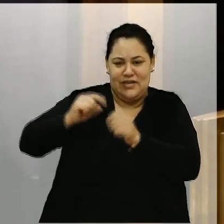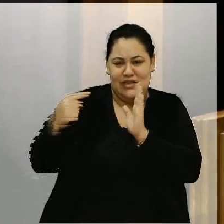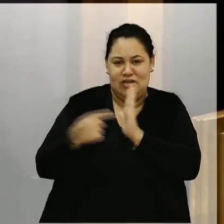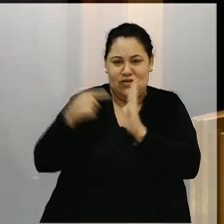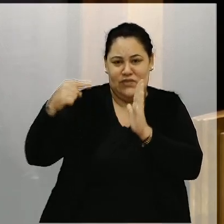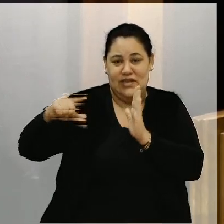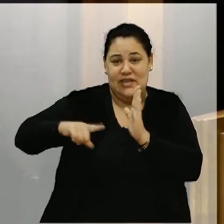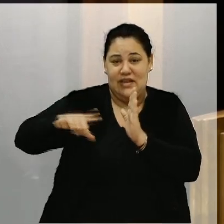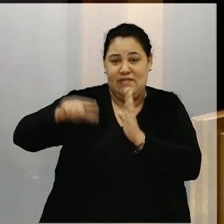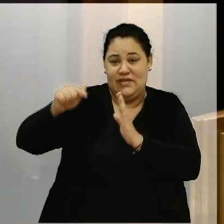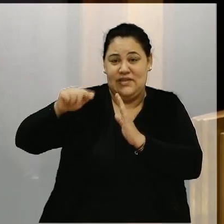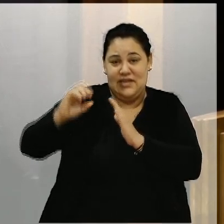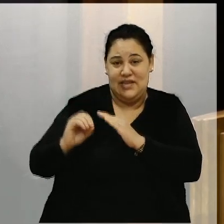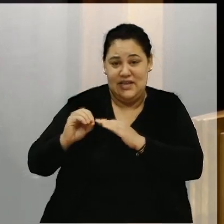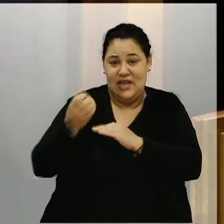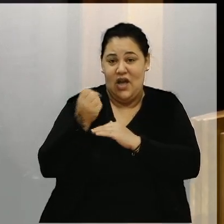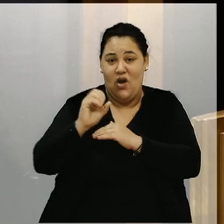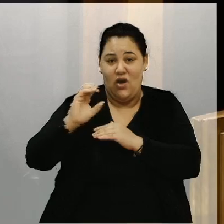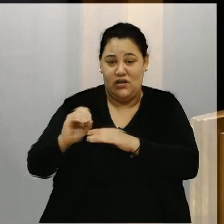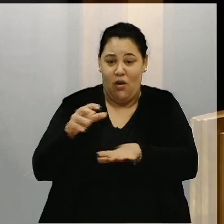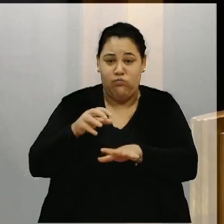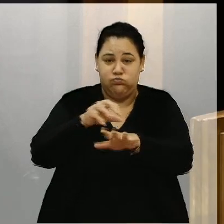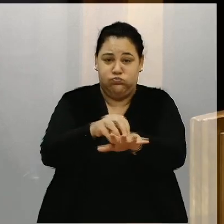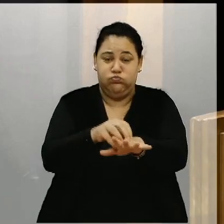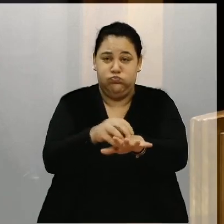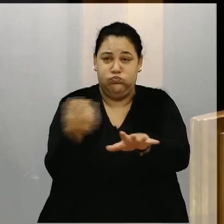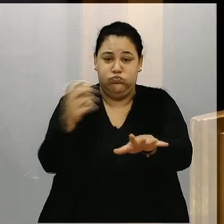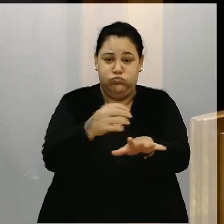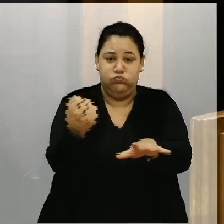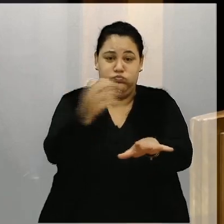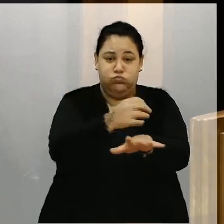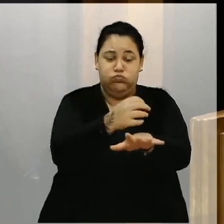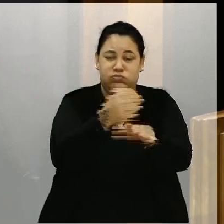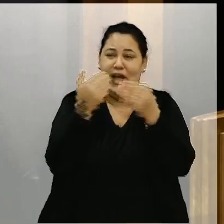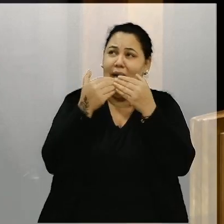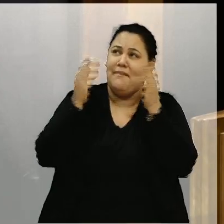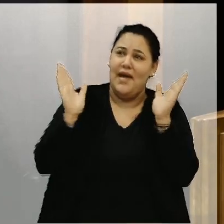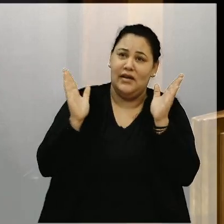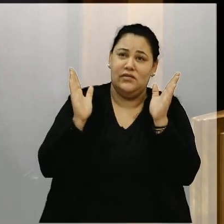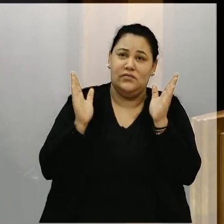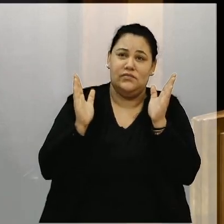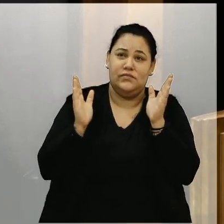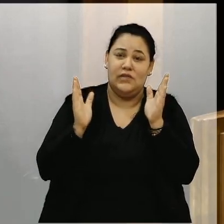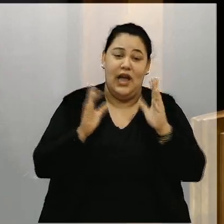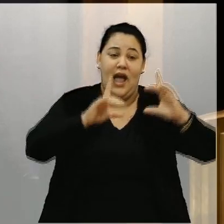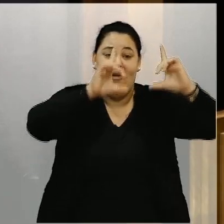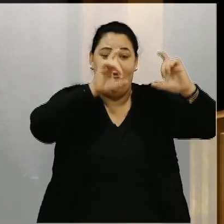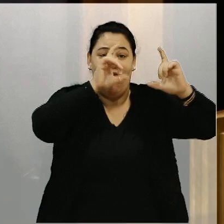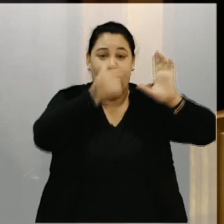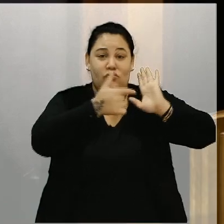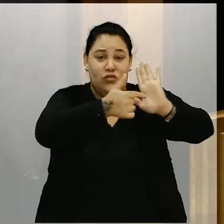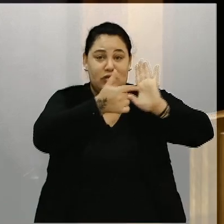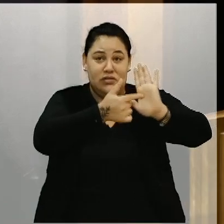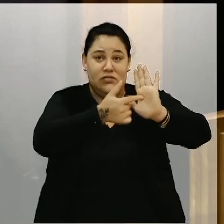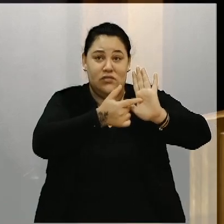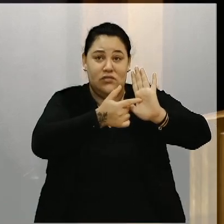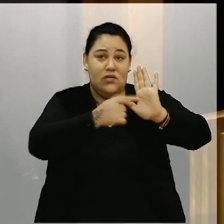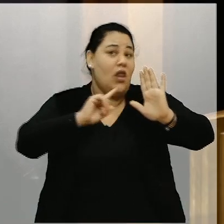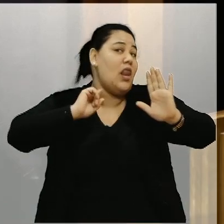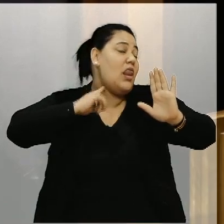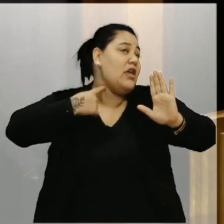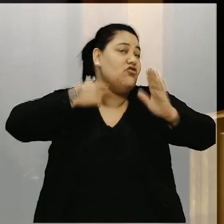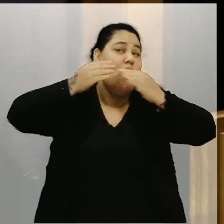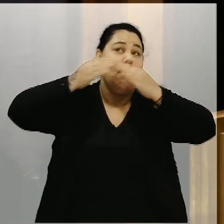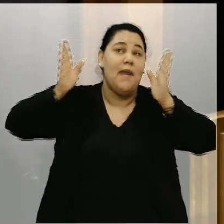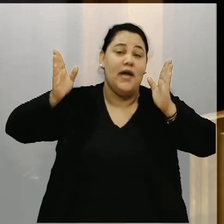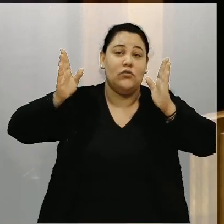70 a 80 carretas de lixo depositadas a céu aberto. As fotos que eu trouxe, lixo a céu aberto, sim. Ninguém